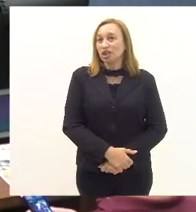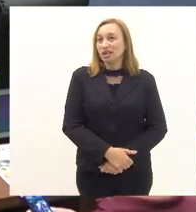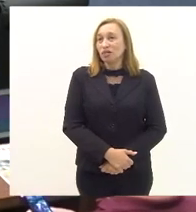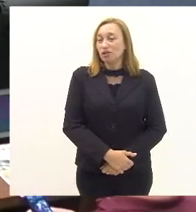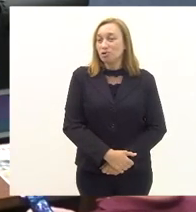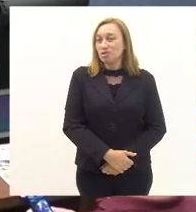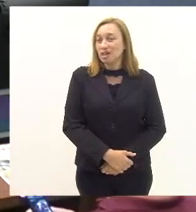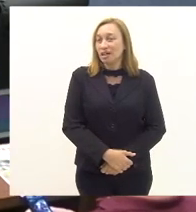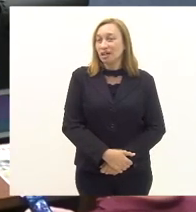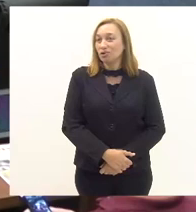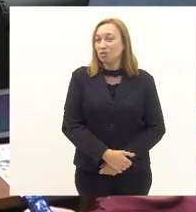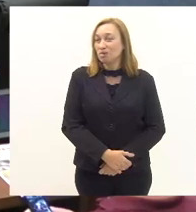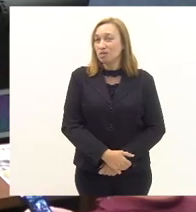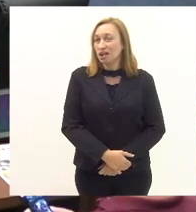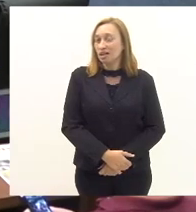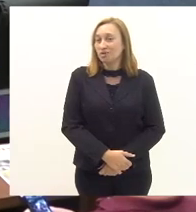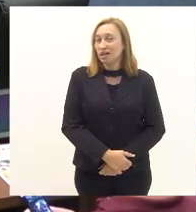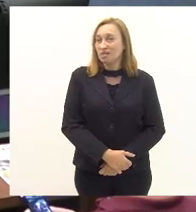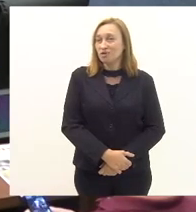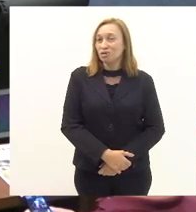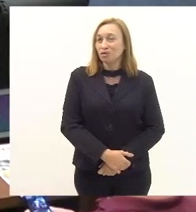Eu vou encerrar a sessão sem o vídeo.